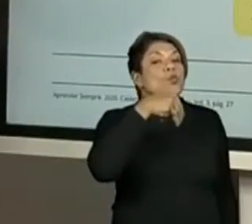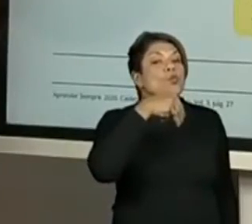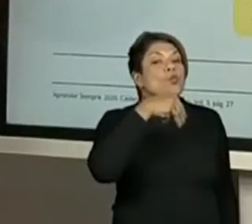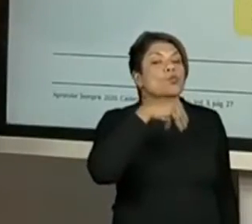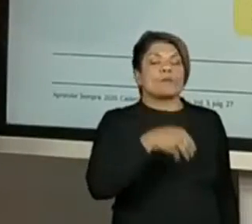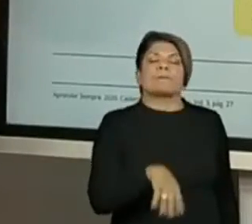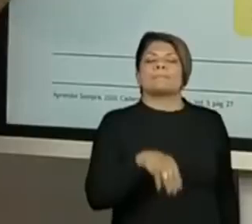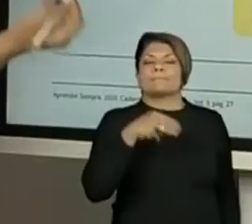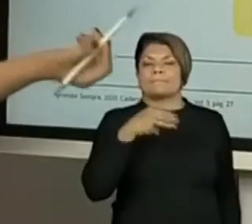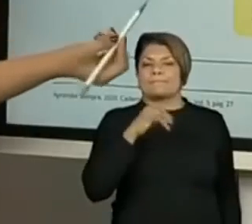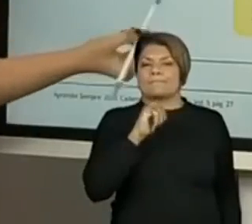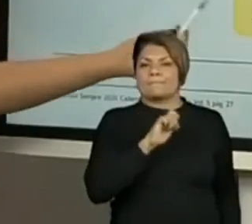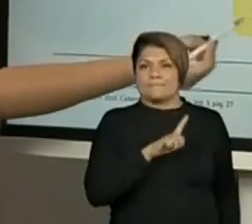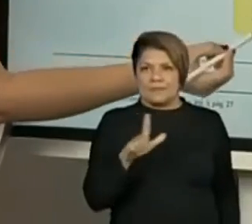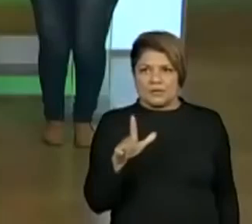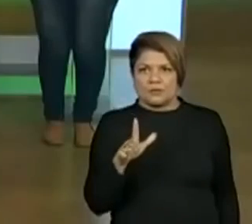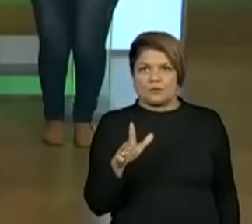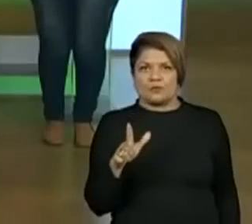uma vez,